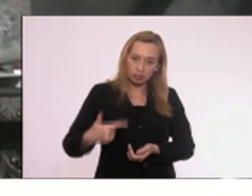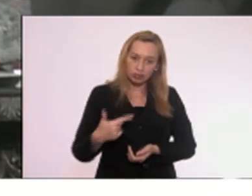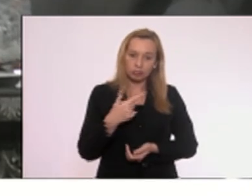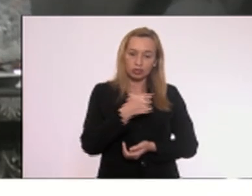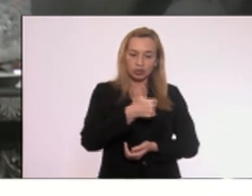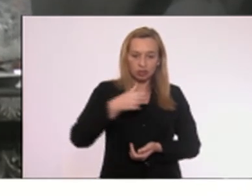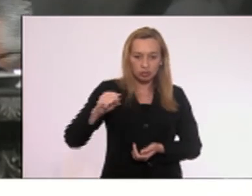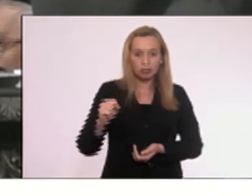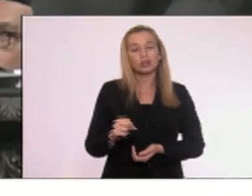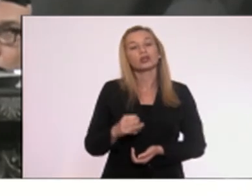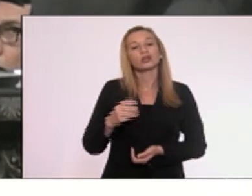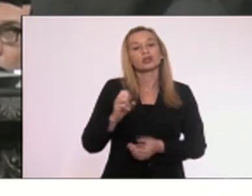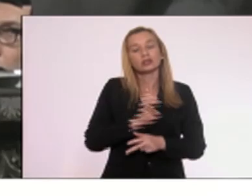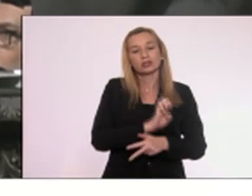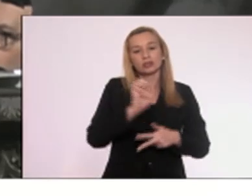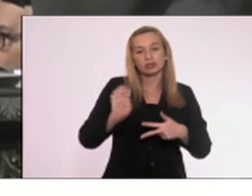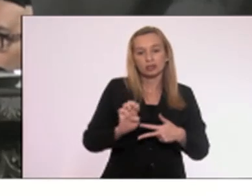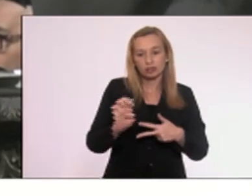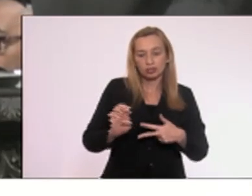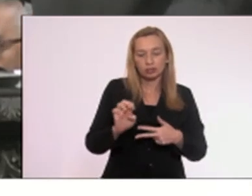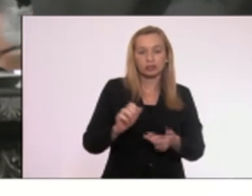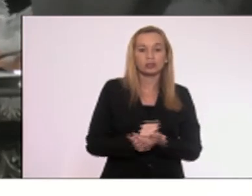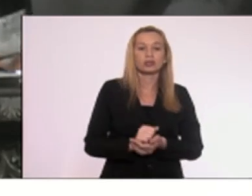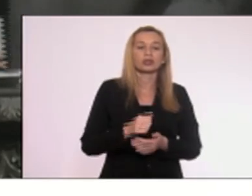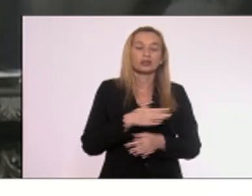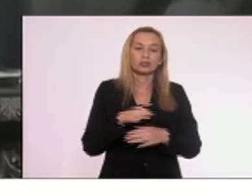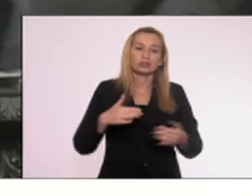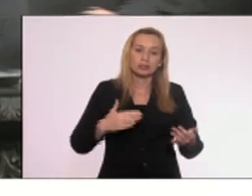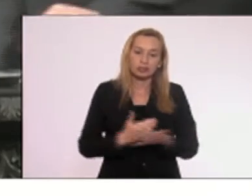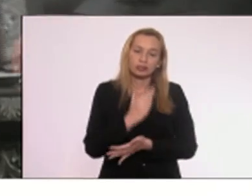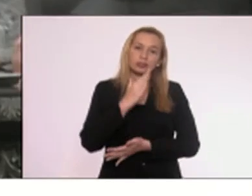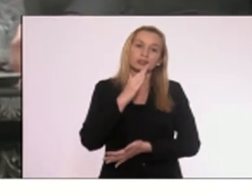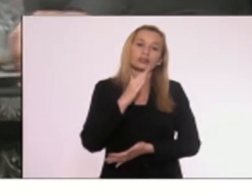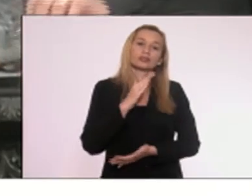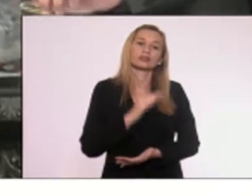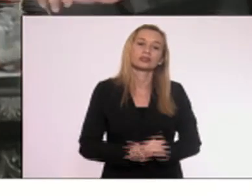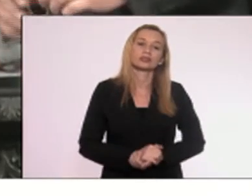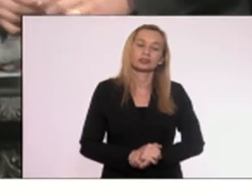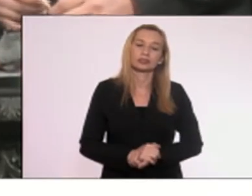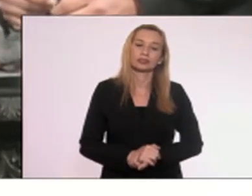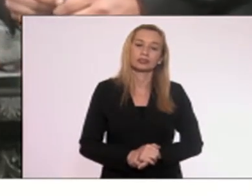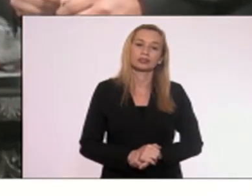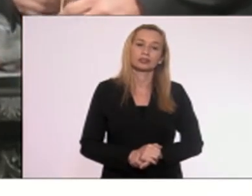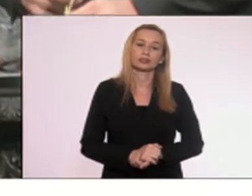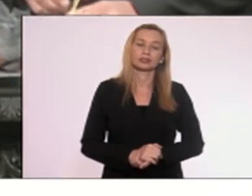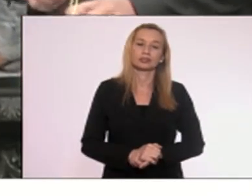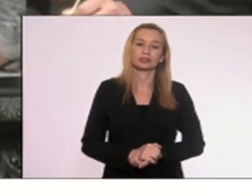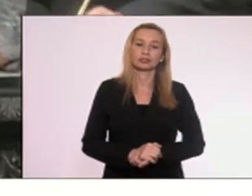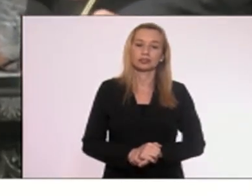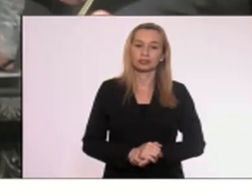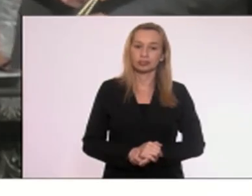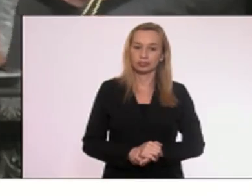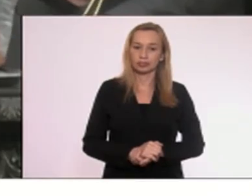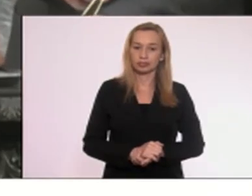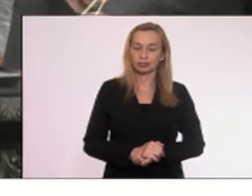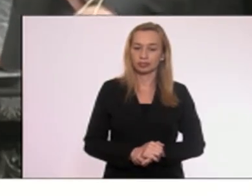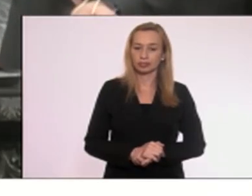autoria do Poder Executivo, mensagem 36. Senhores que aprovam nessa comissão, aprovada.